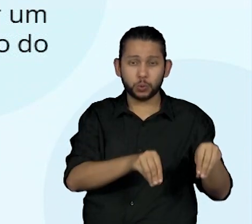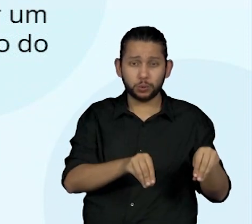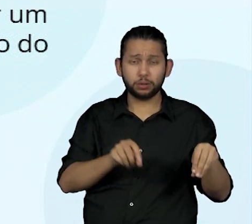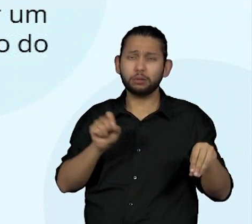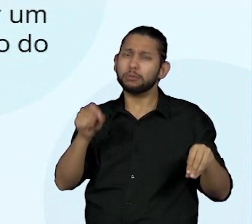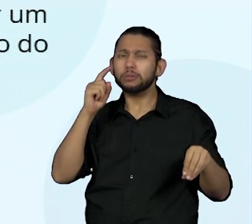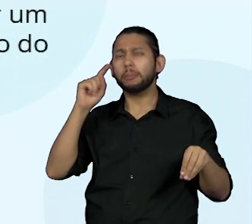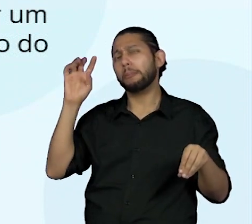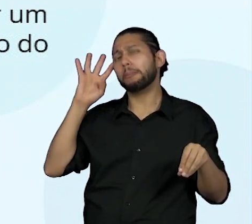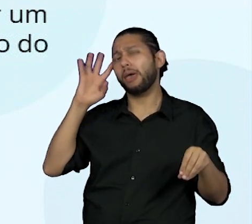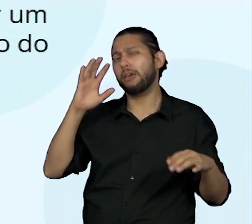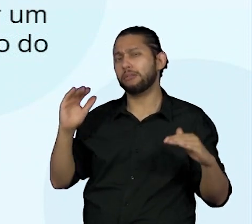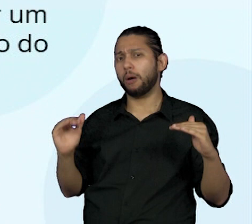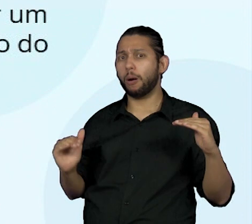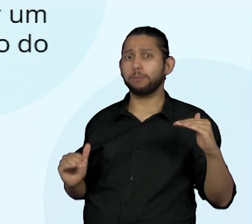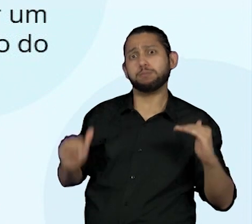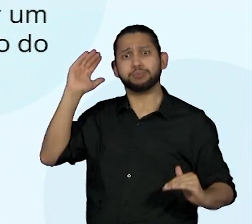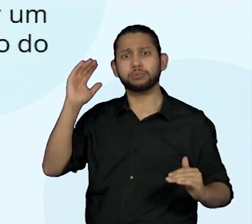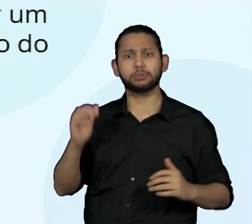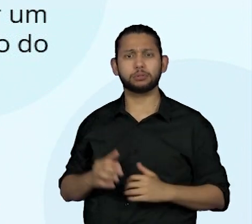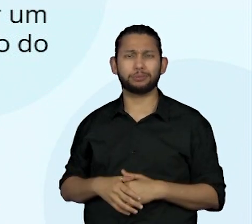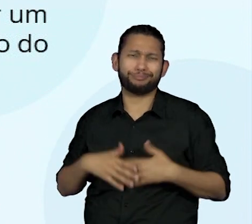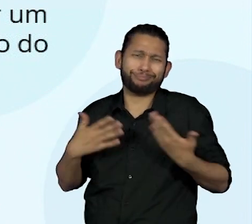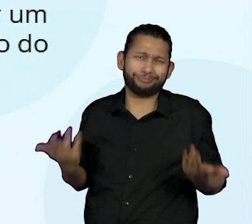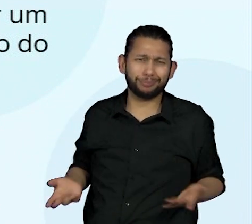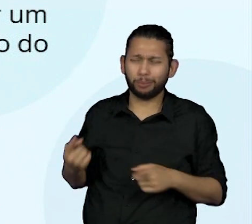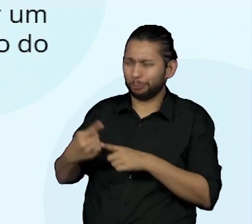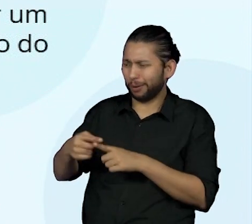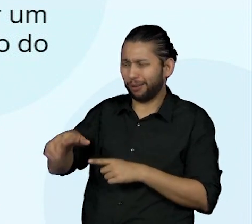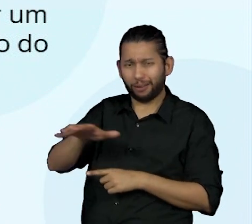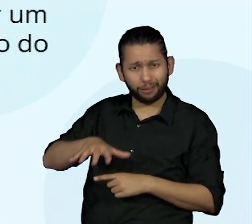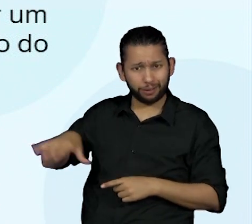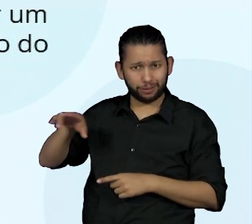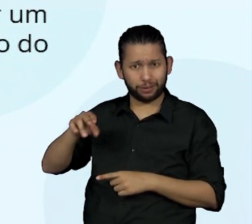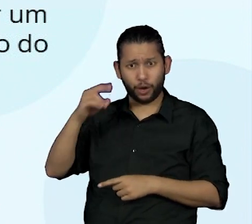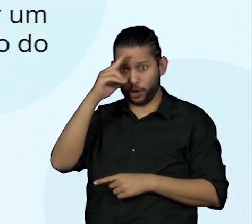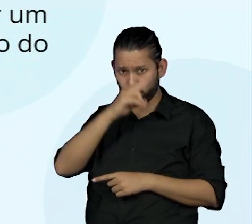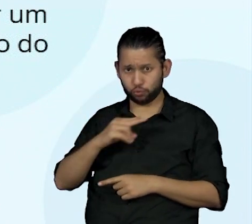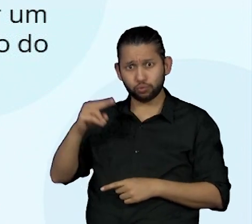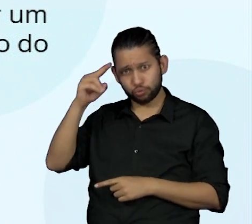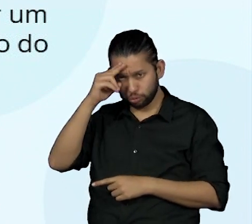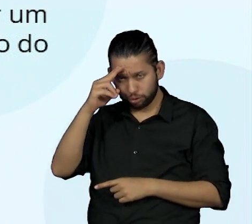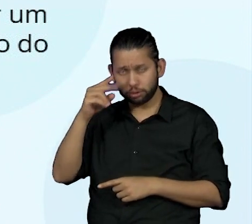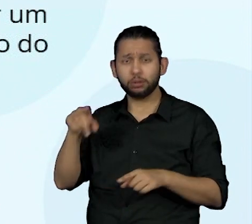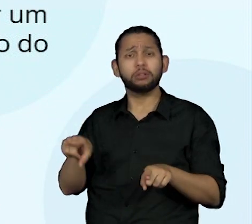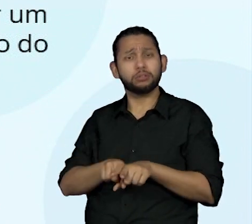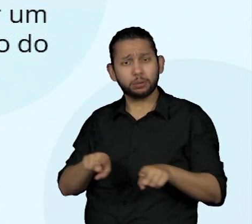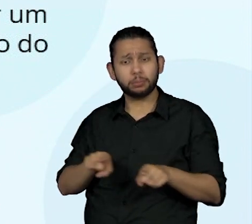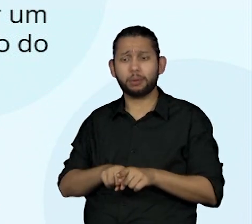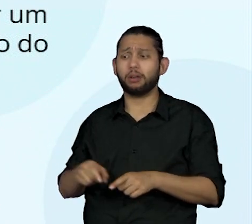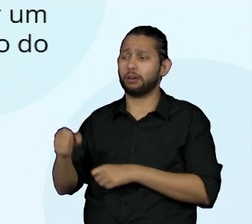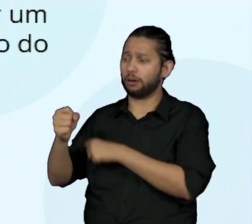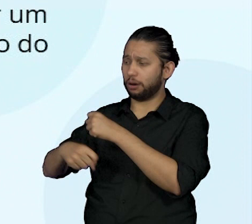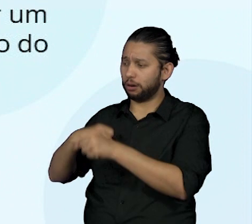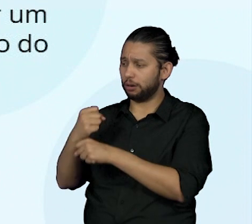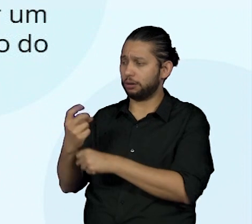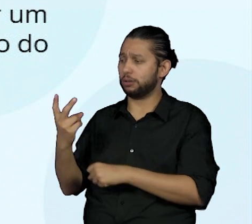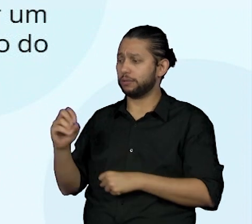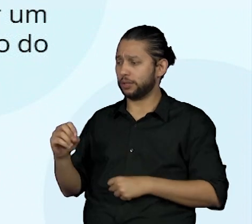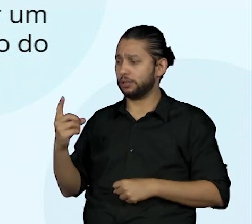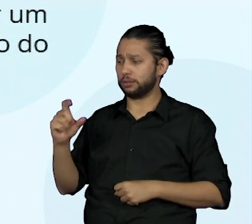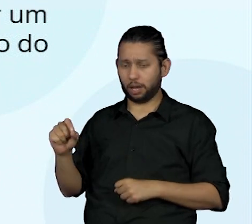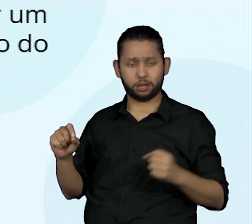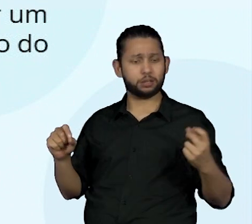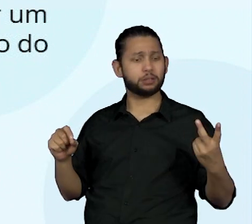terremotos e reflita. Por que o território do Haiti, mesmo sendo atingido por um terremoto de menor